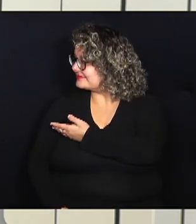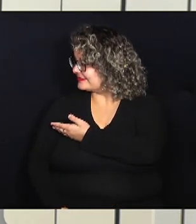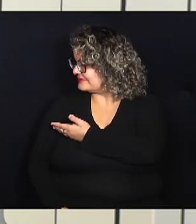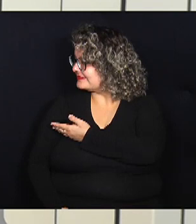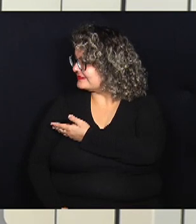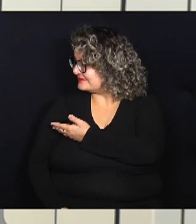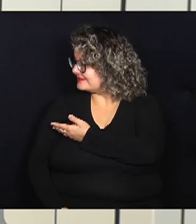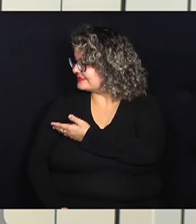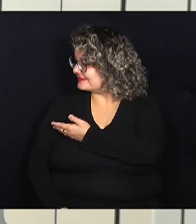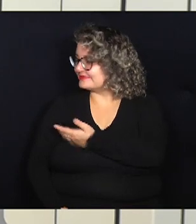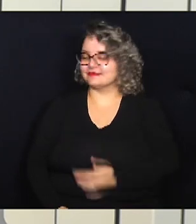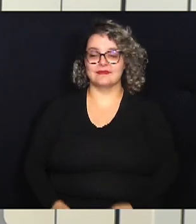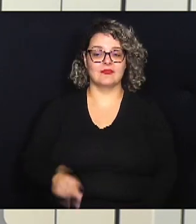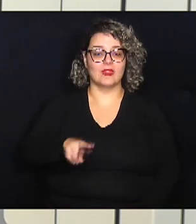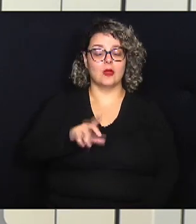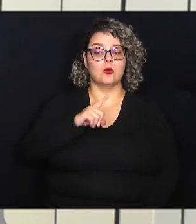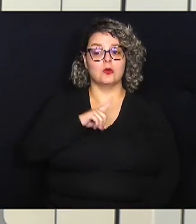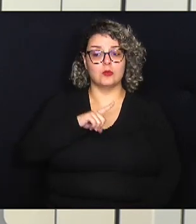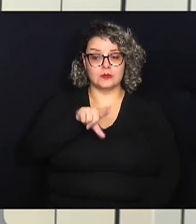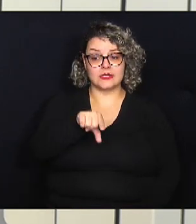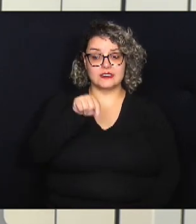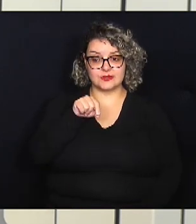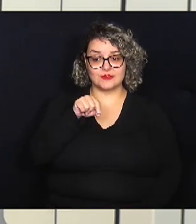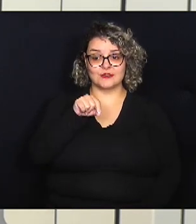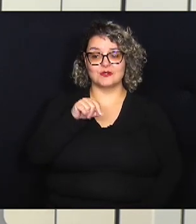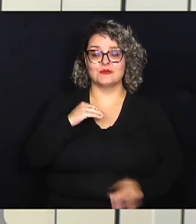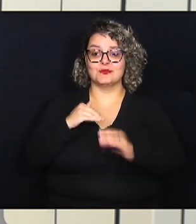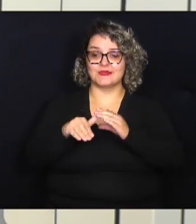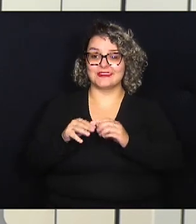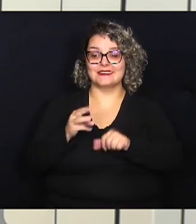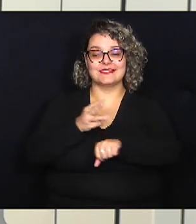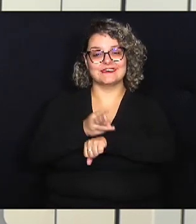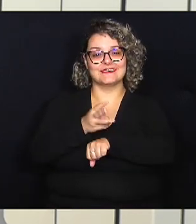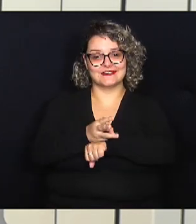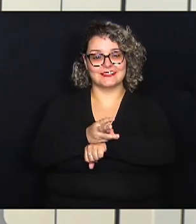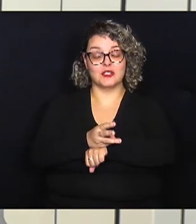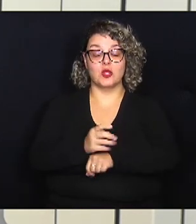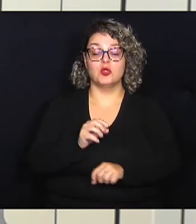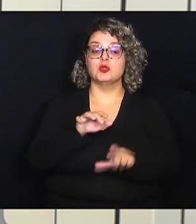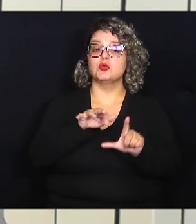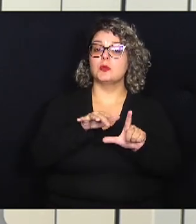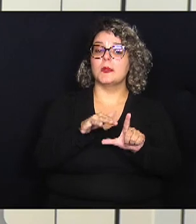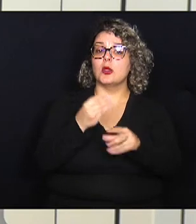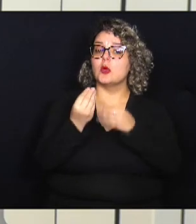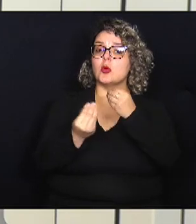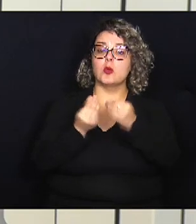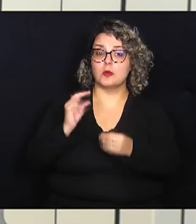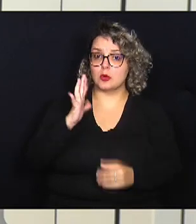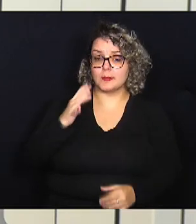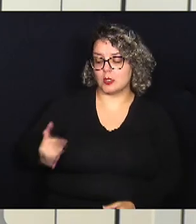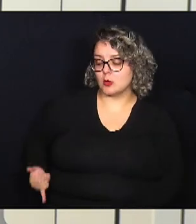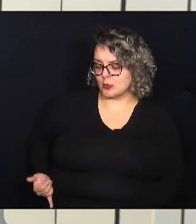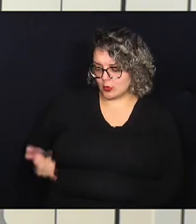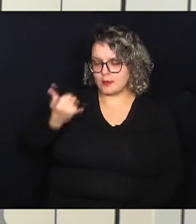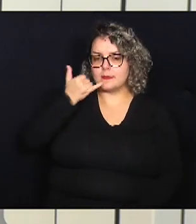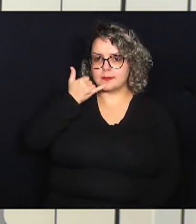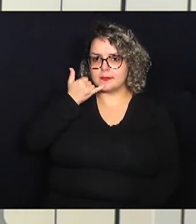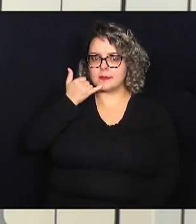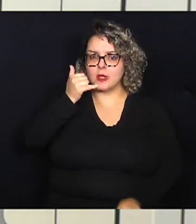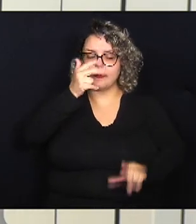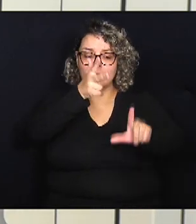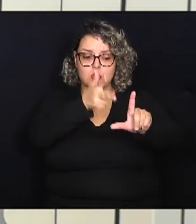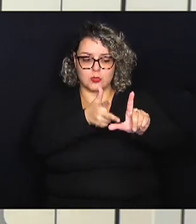978293776. Ou você tem a opção de enviar uma mensagem através do nosso QR Code. Com a câmera do seu celular apontada